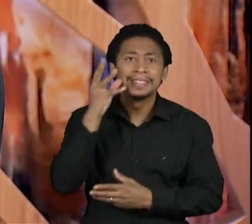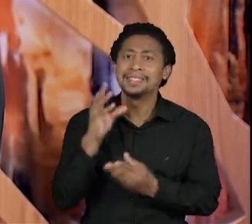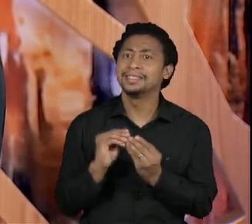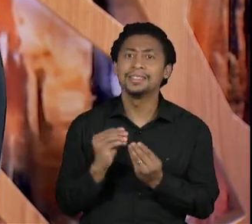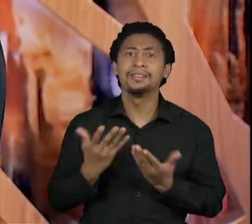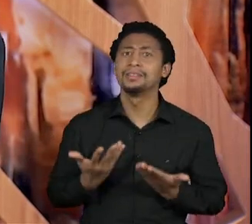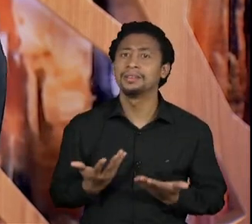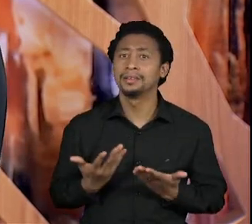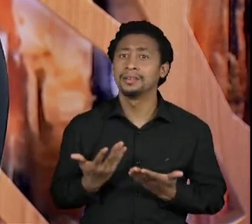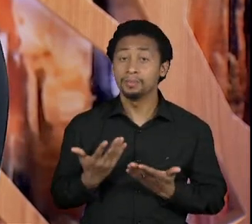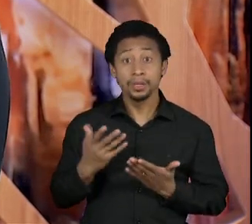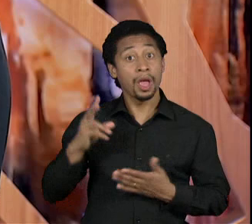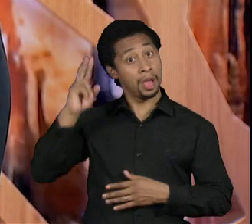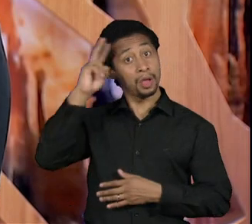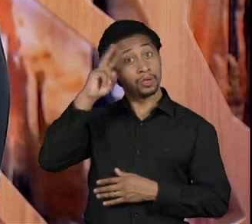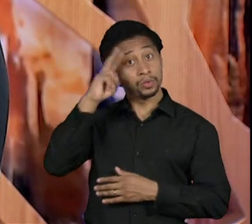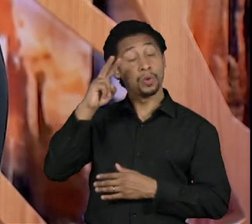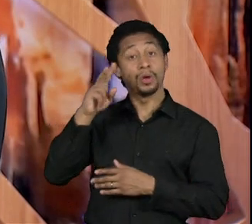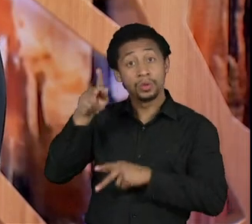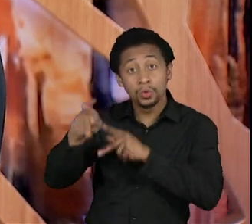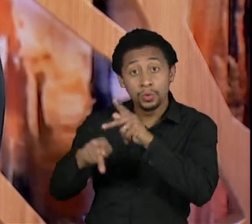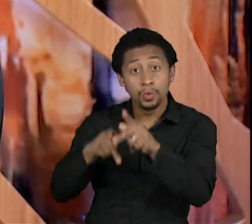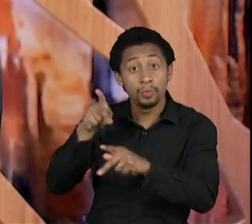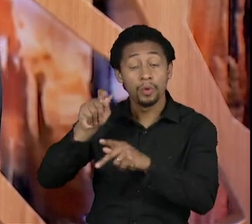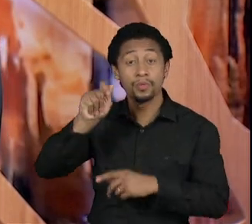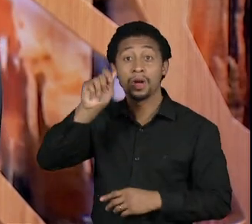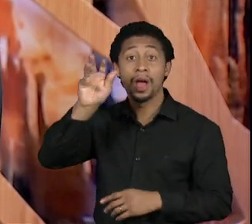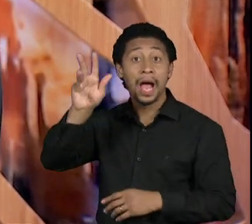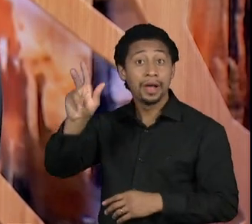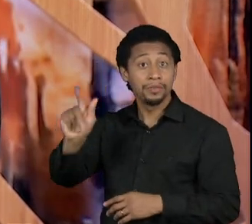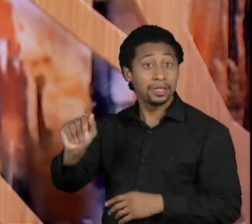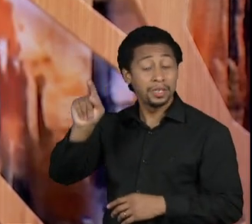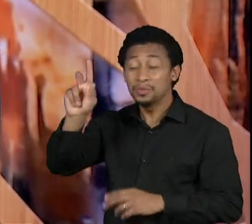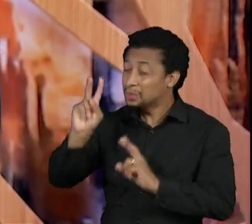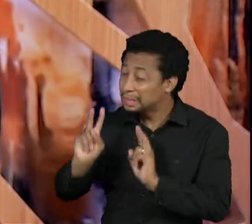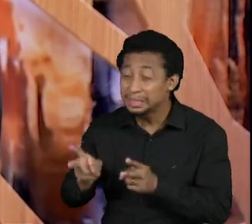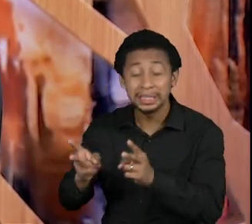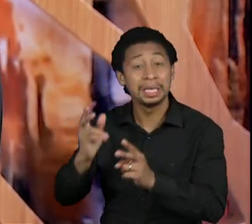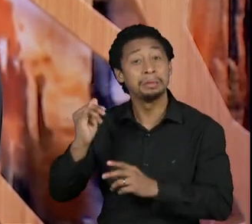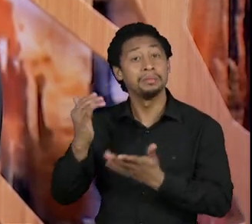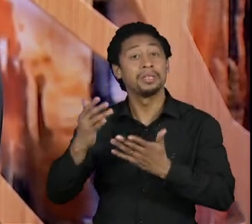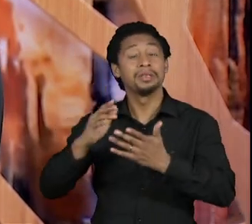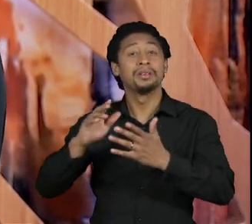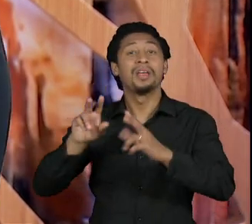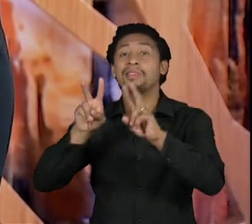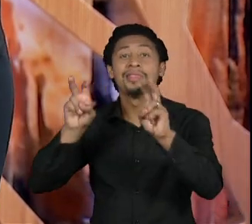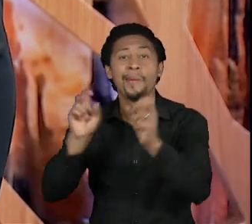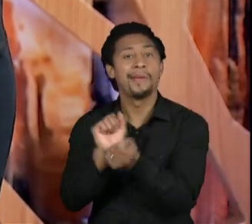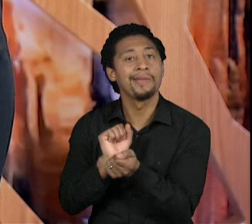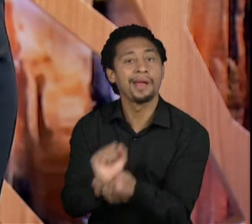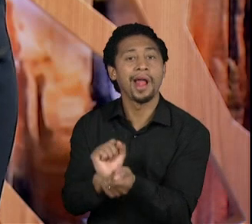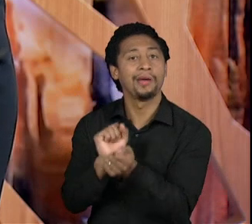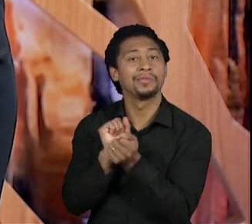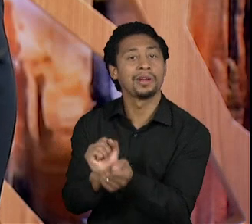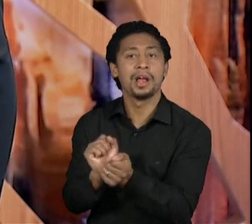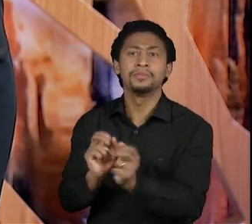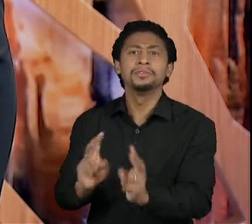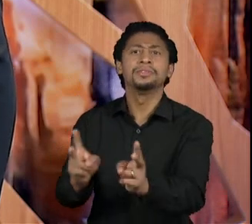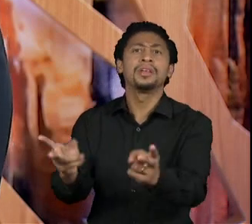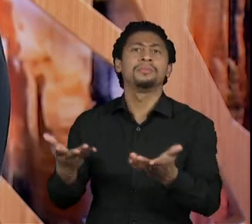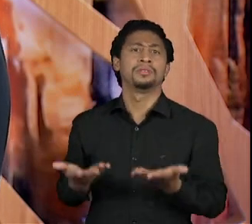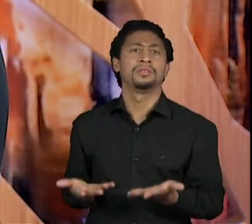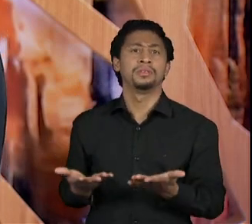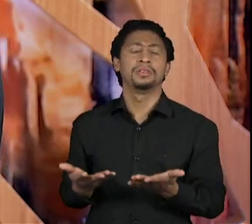do africano, do continente africano, sempre se conta a história a partir da escravidão. Nunca se conta a história do